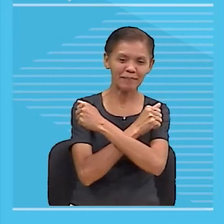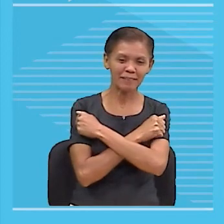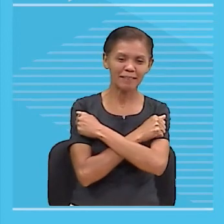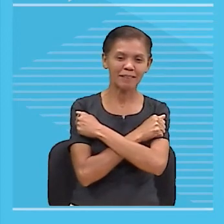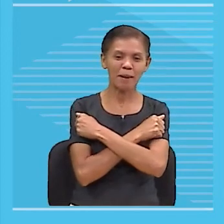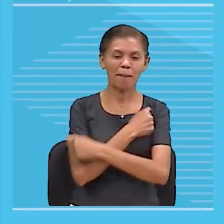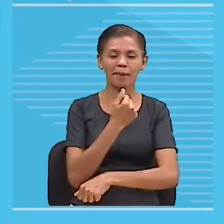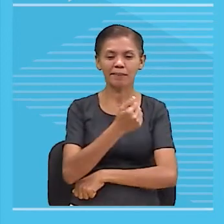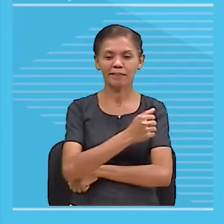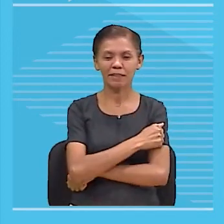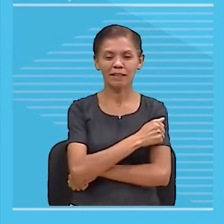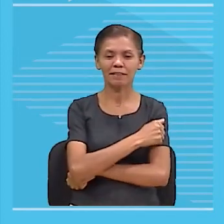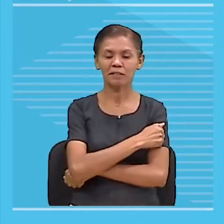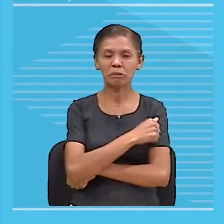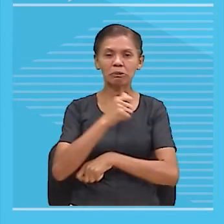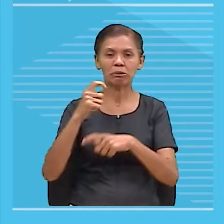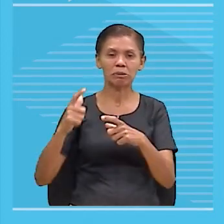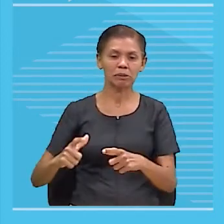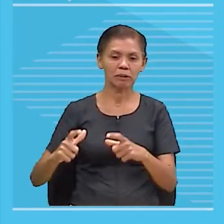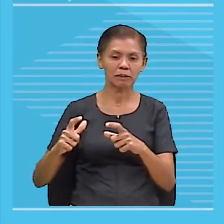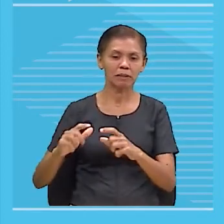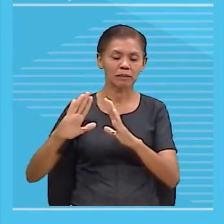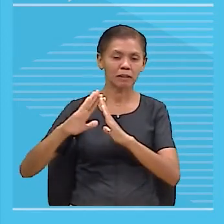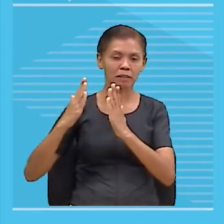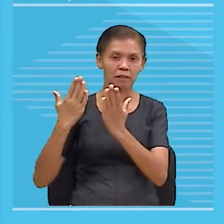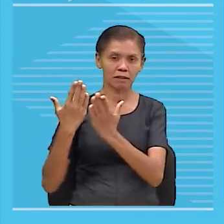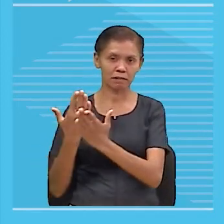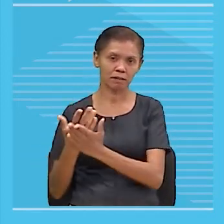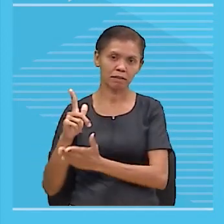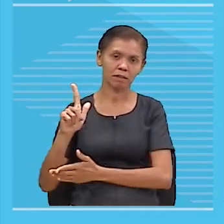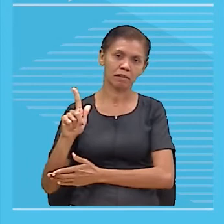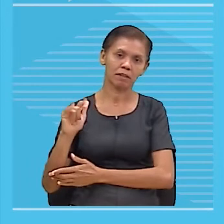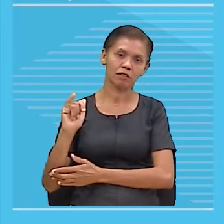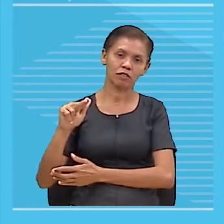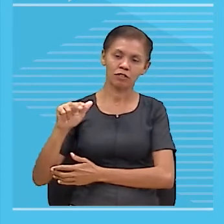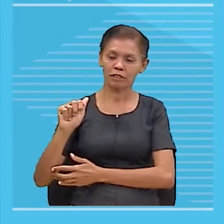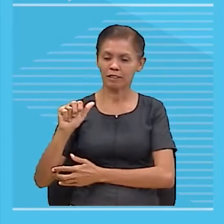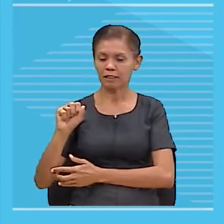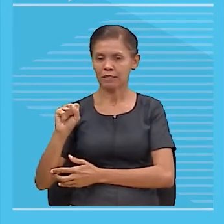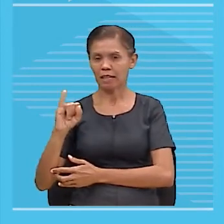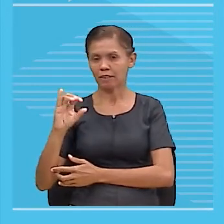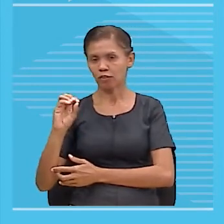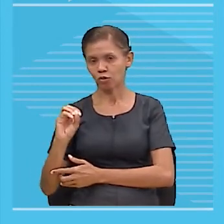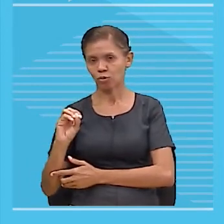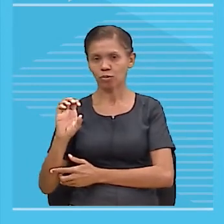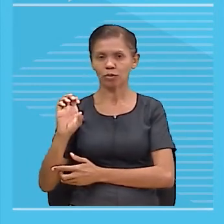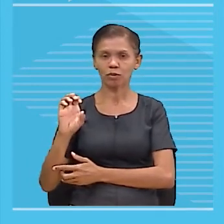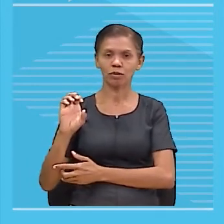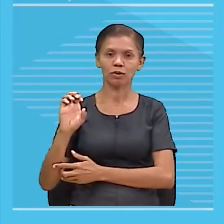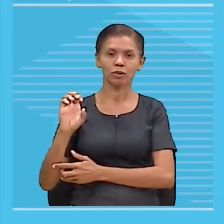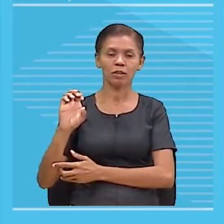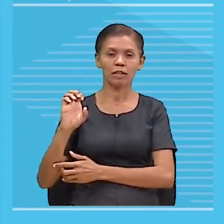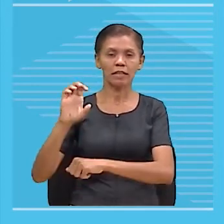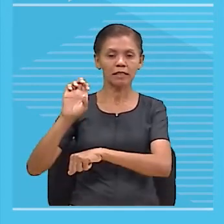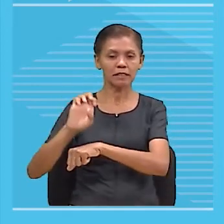de onde? Do Ginásio Estadual Nossa Senhora de Fátima. Os alunos da